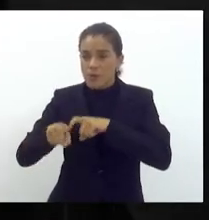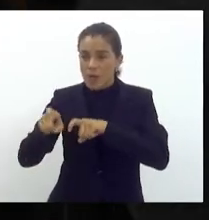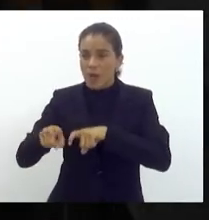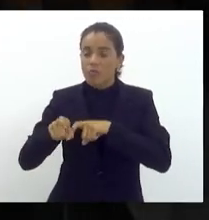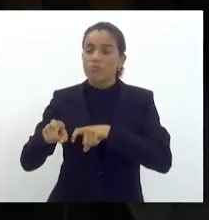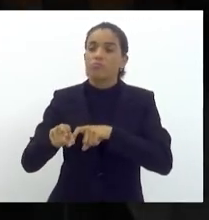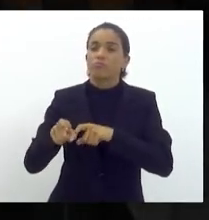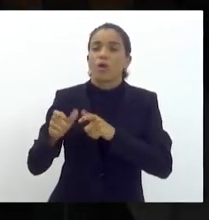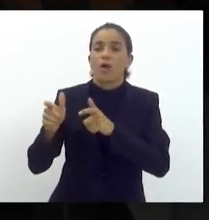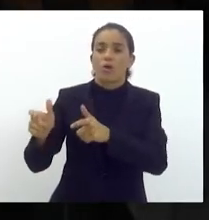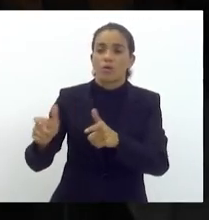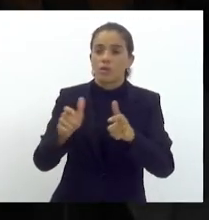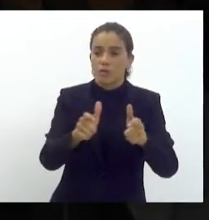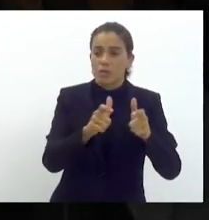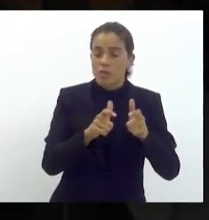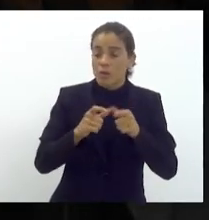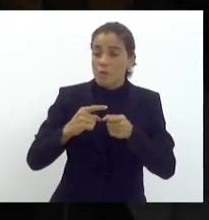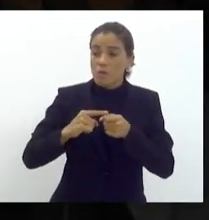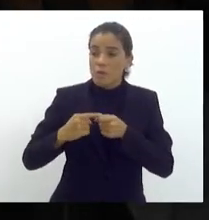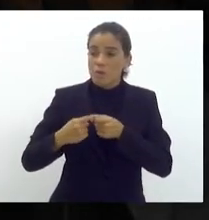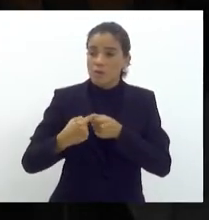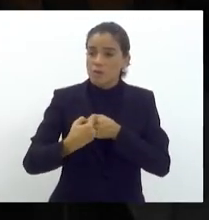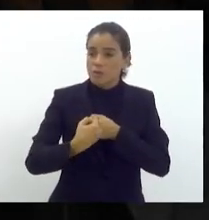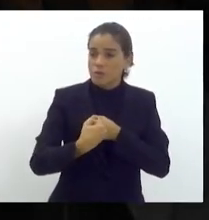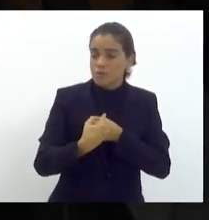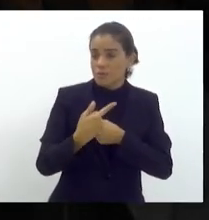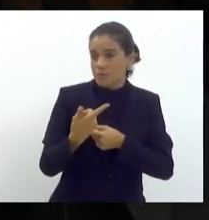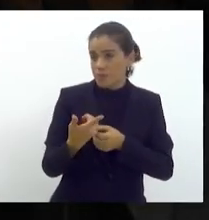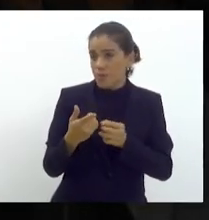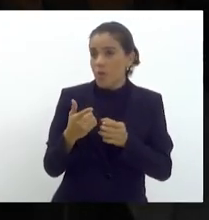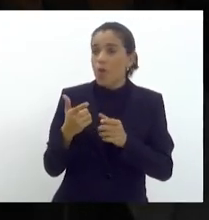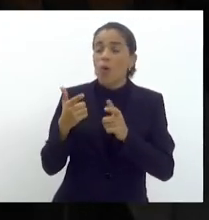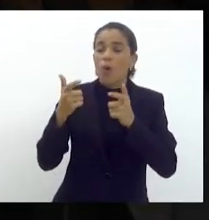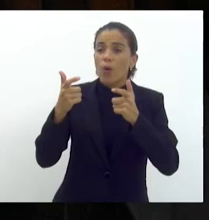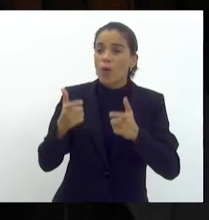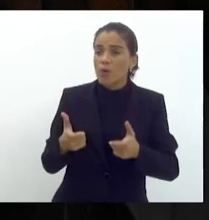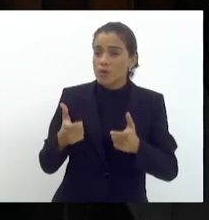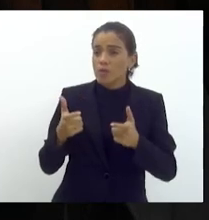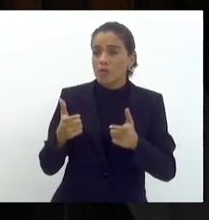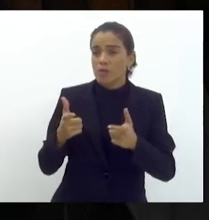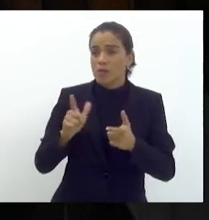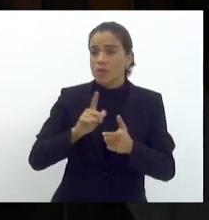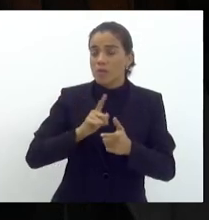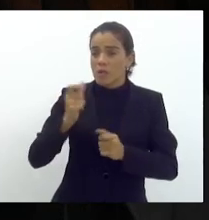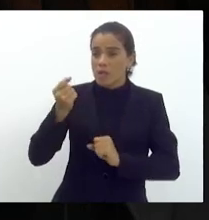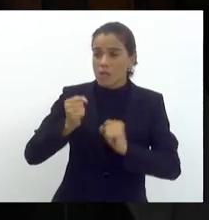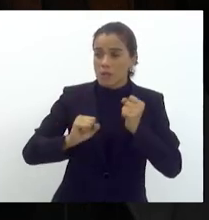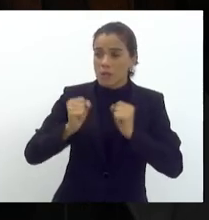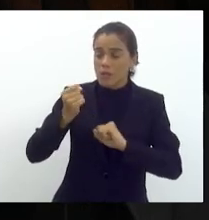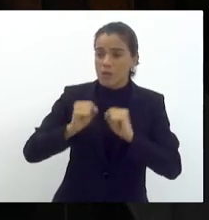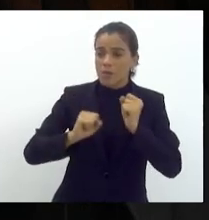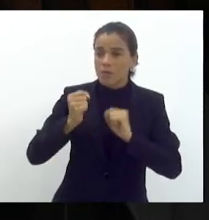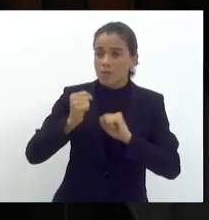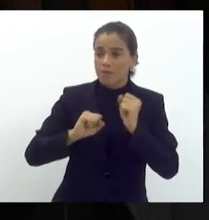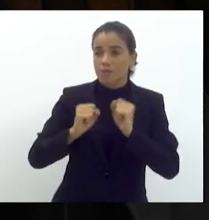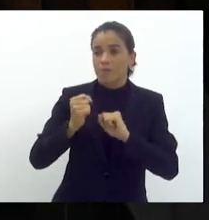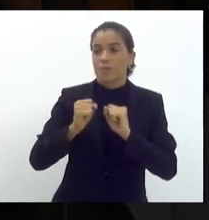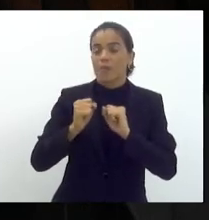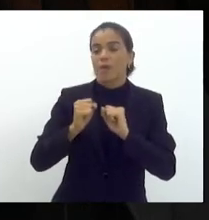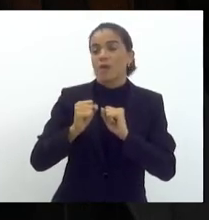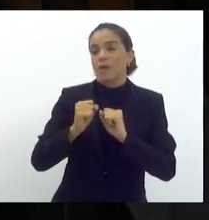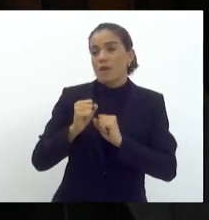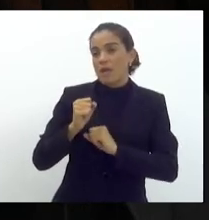localizados em municípios Onde esteja instalados as usinas Termas elétricas